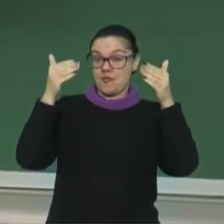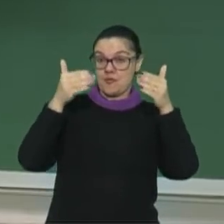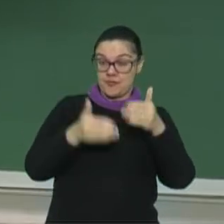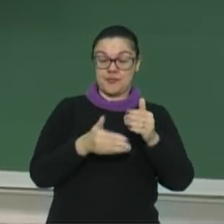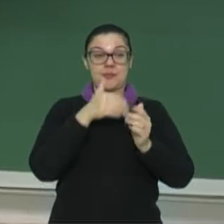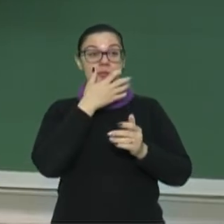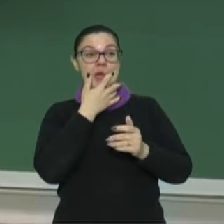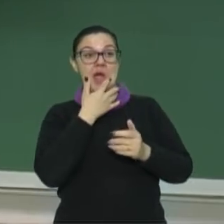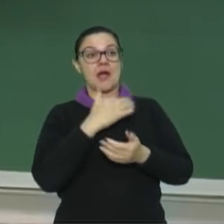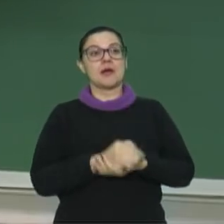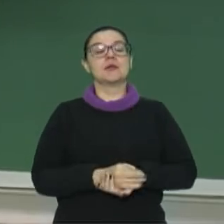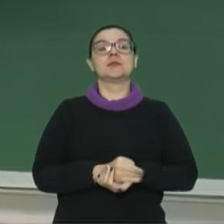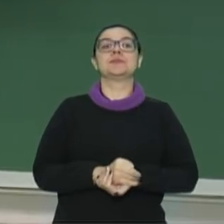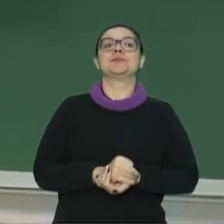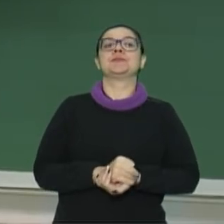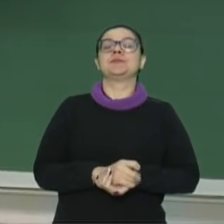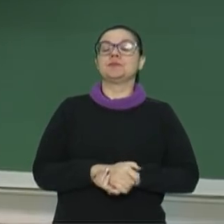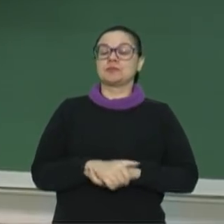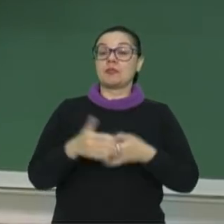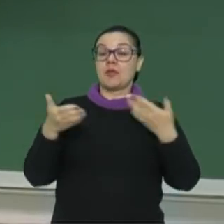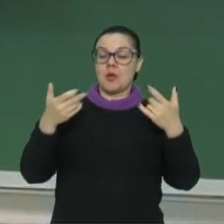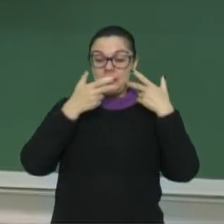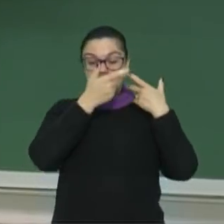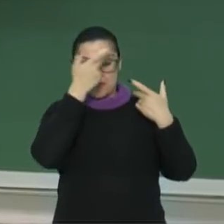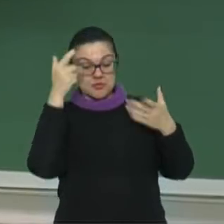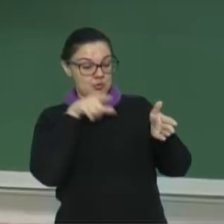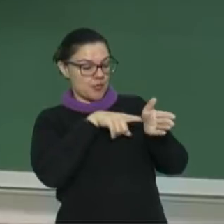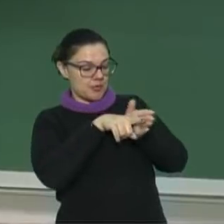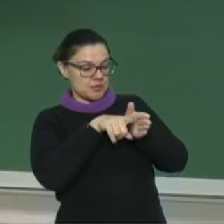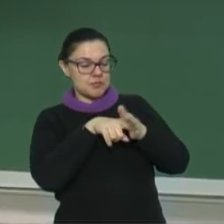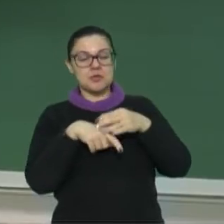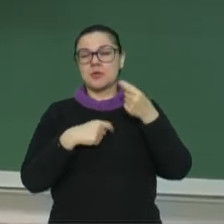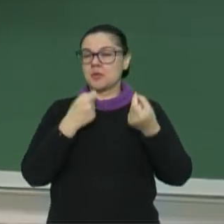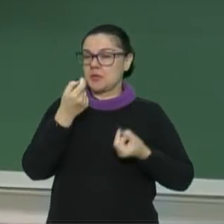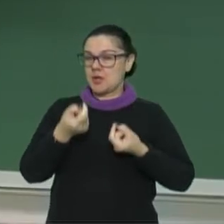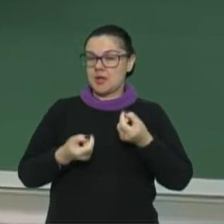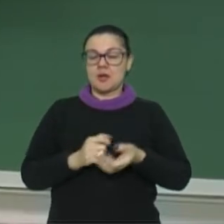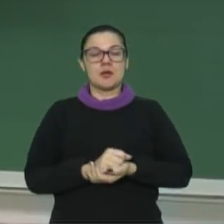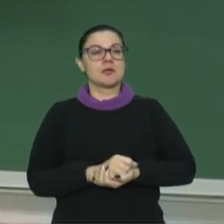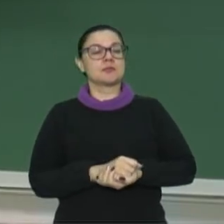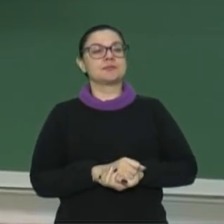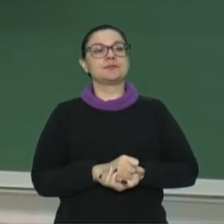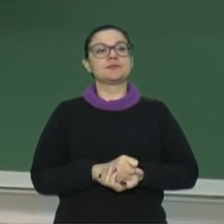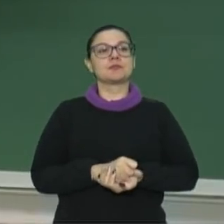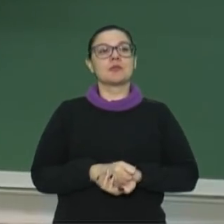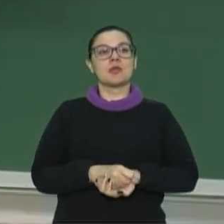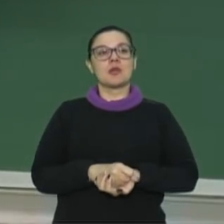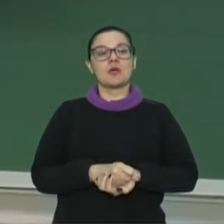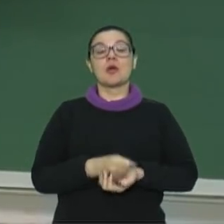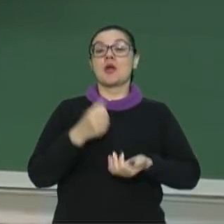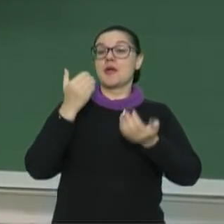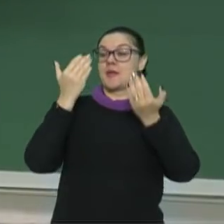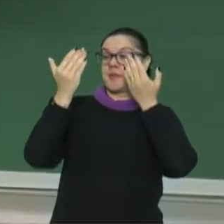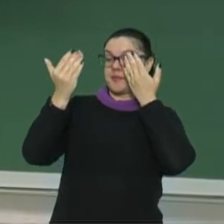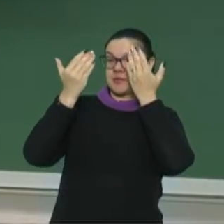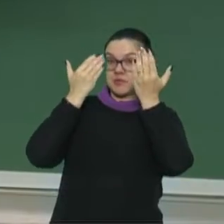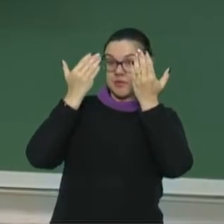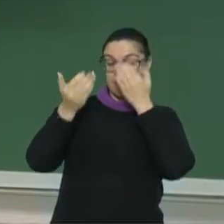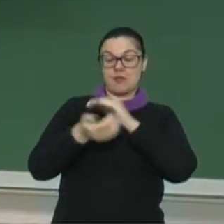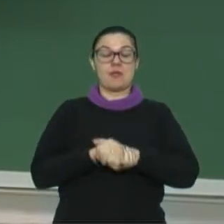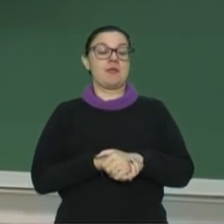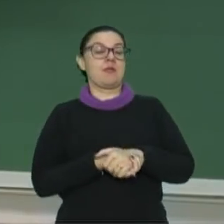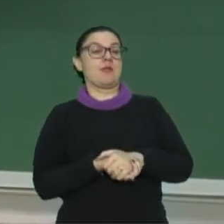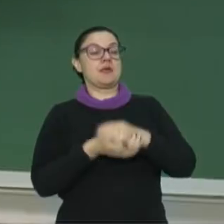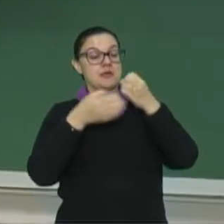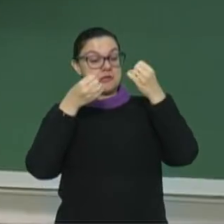fontes aí da UOL ali e da seção, nós temos psicóloga, né,